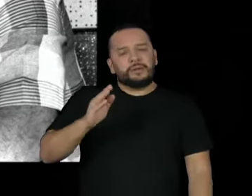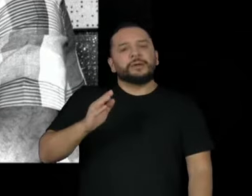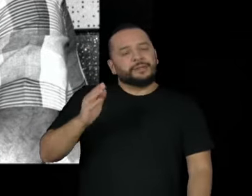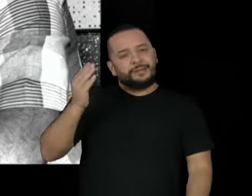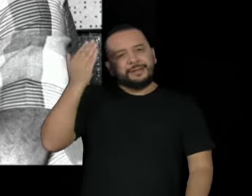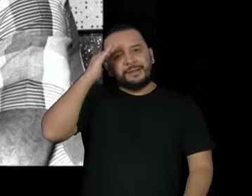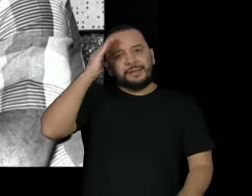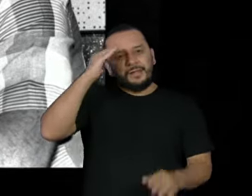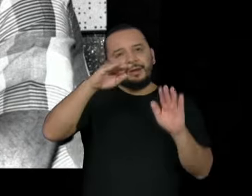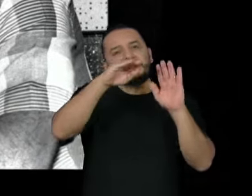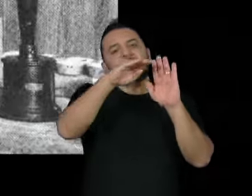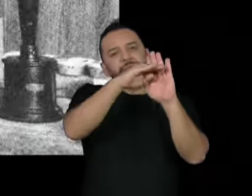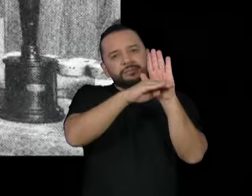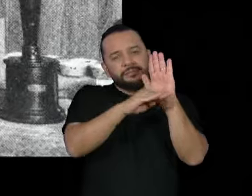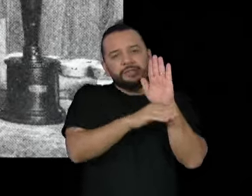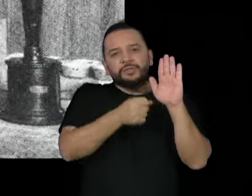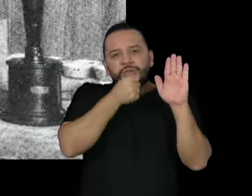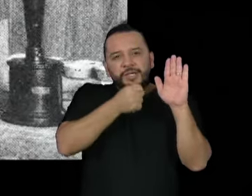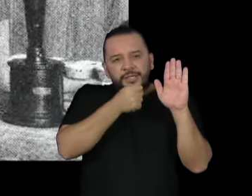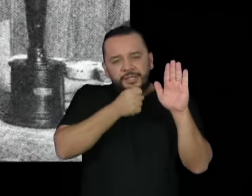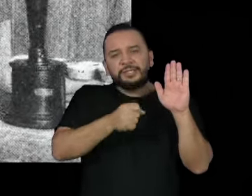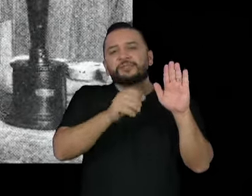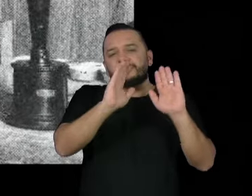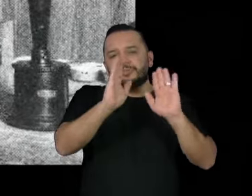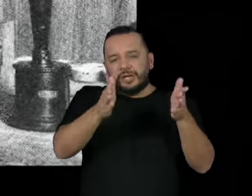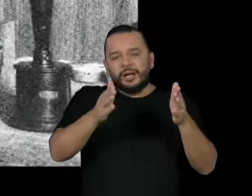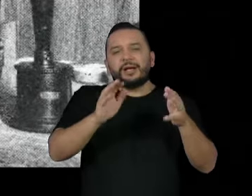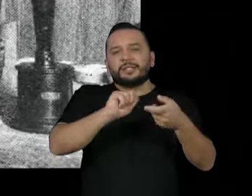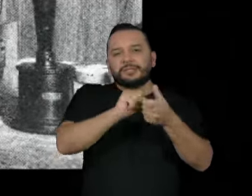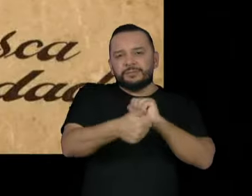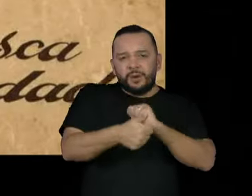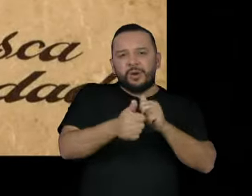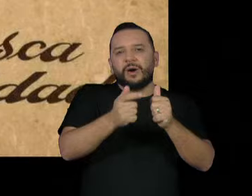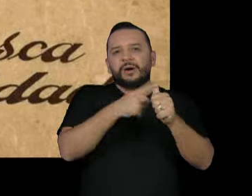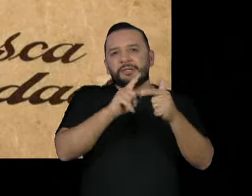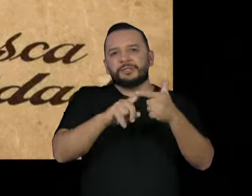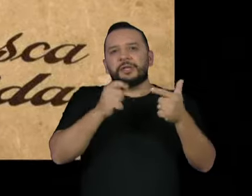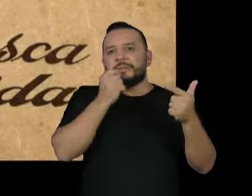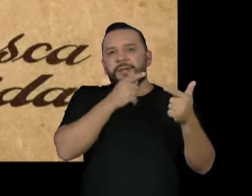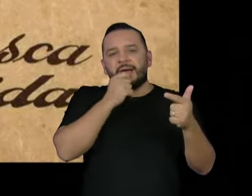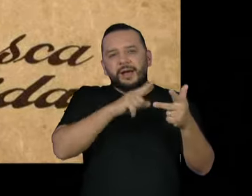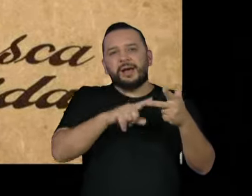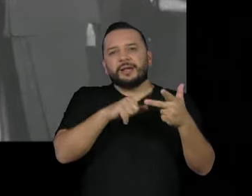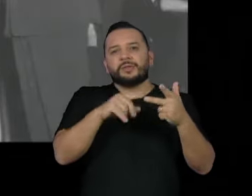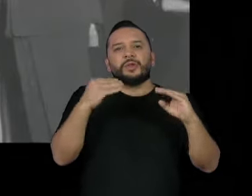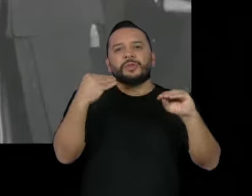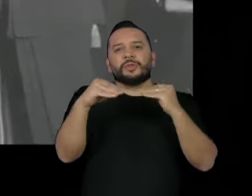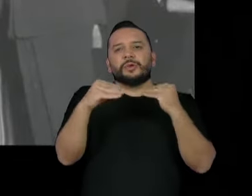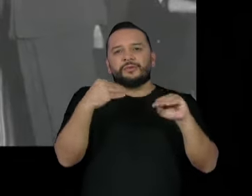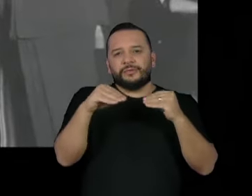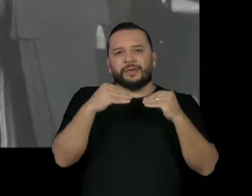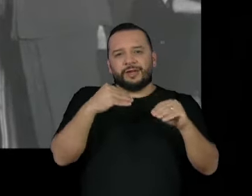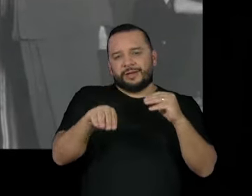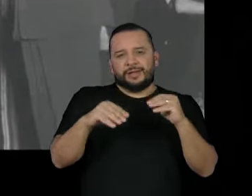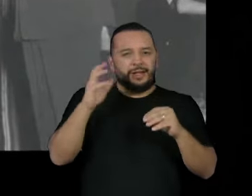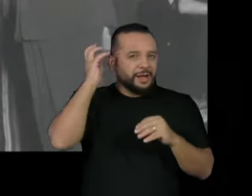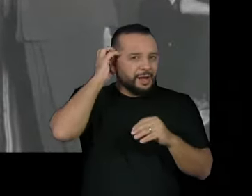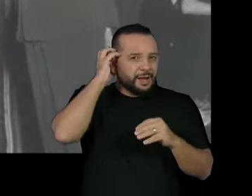programas jornalísticos, esportivos, humorísticos, às radionovelas e à música.